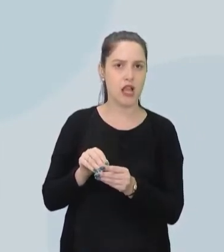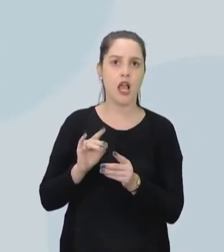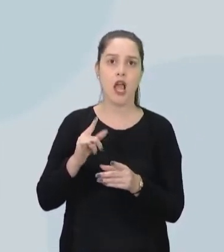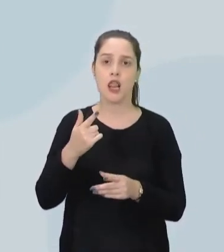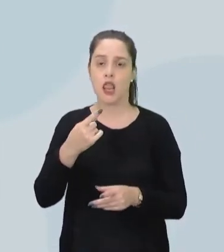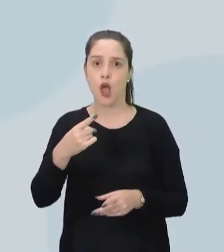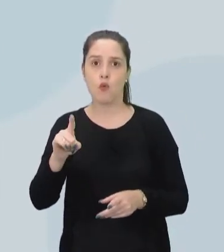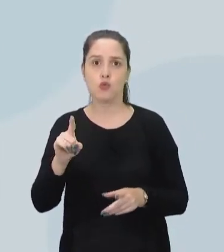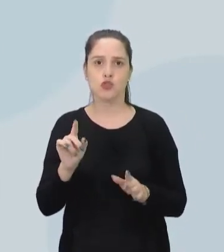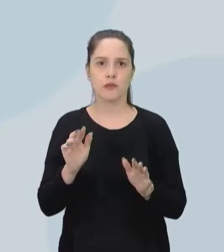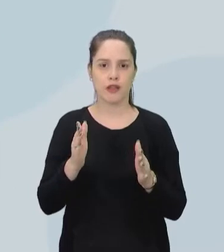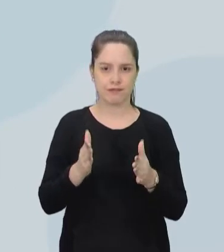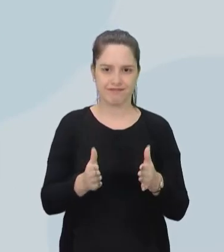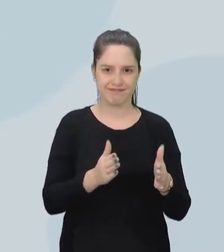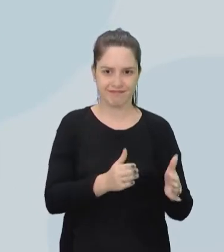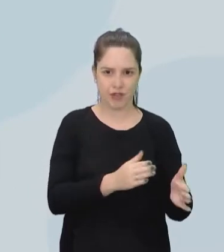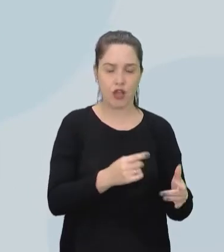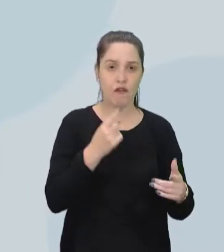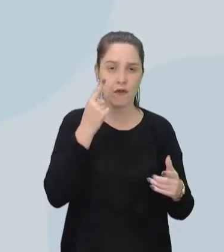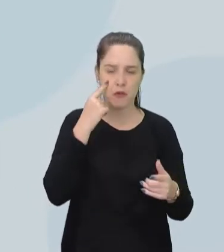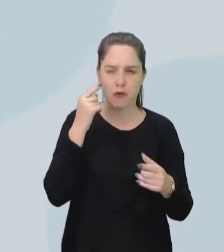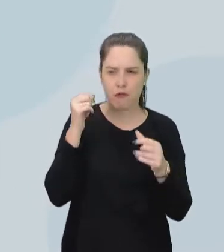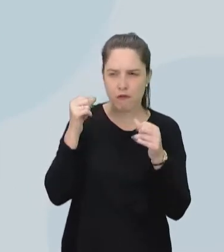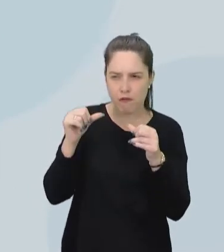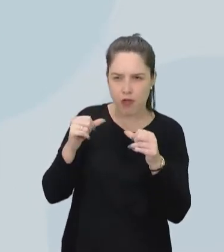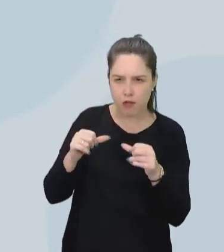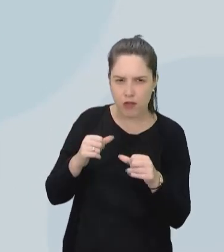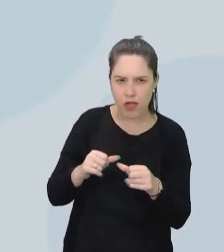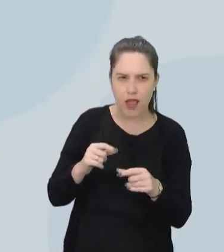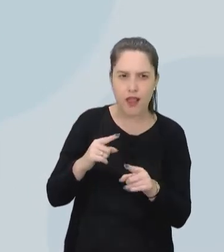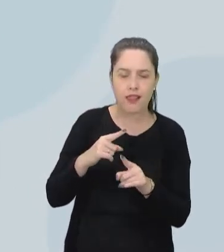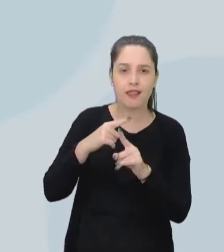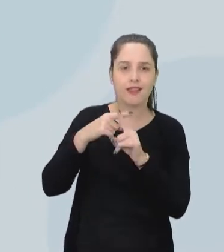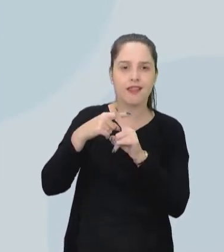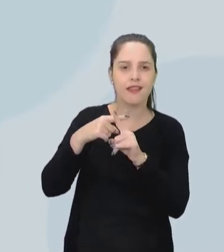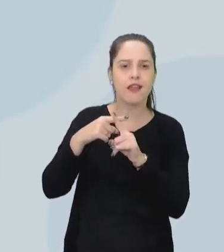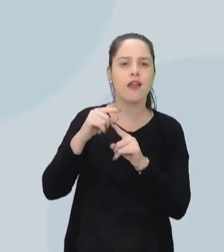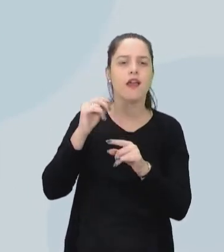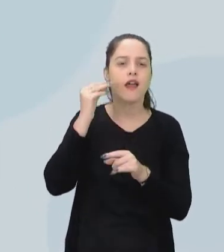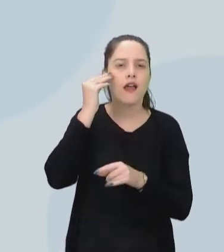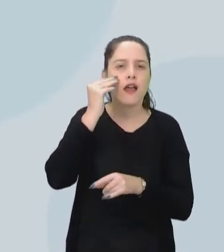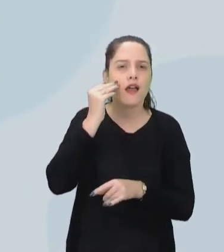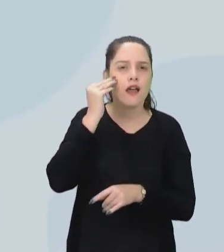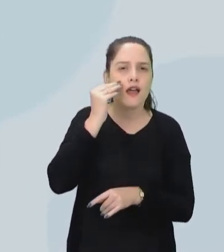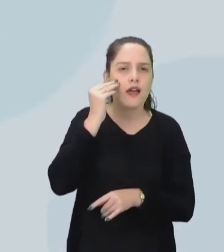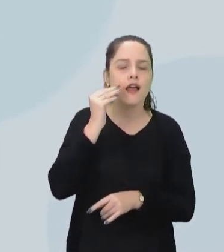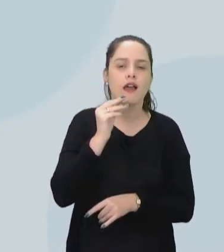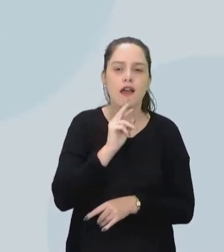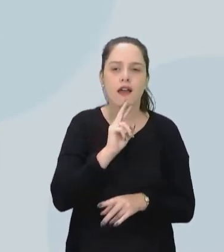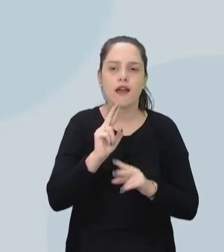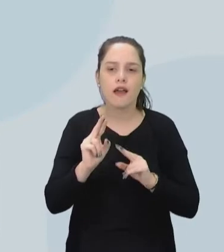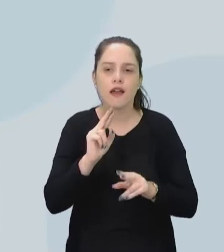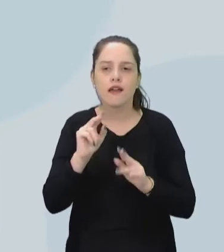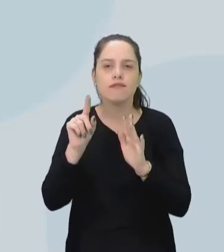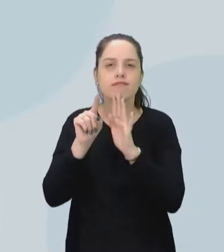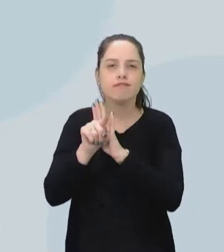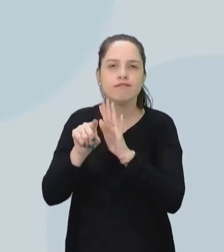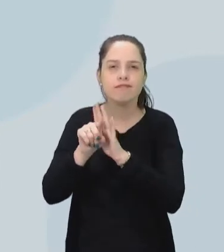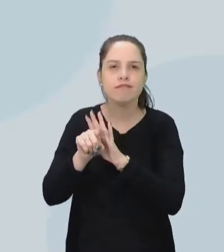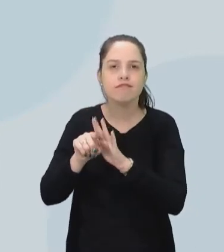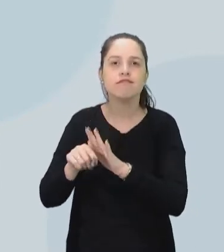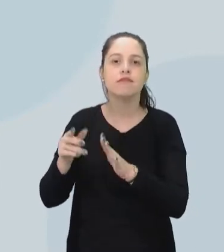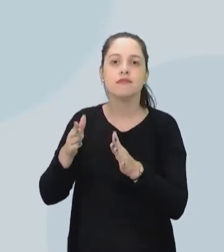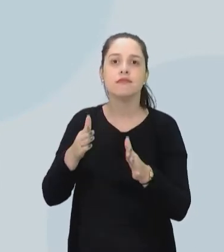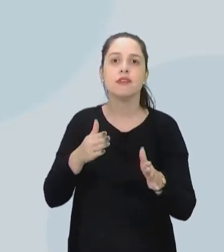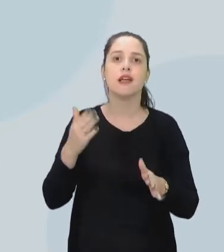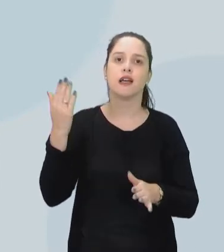Na última etapa, vamos verificar se os dados obtidos nos experimentos respondem às questões das